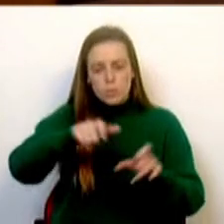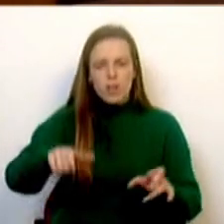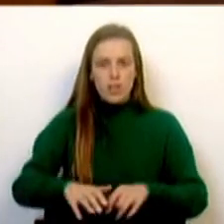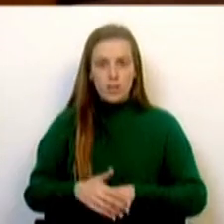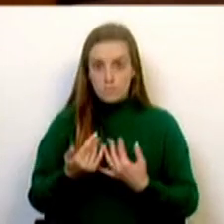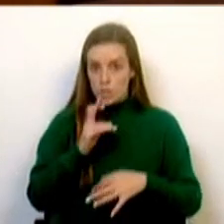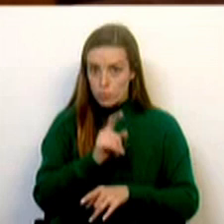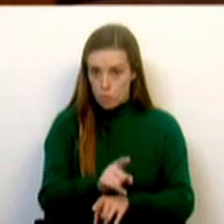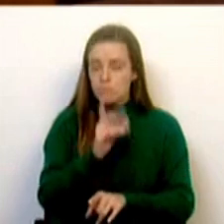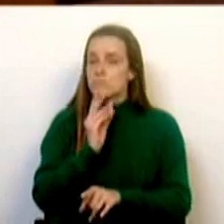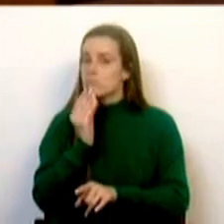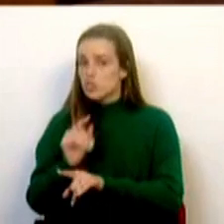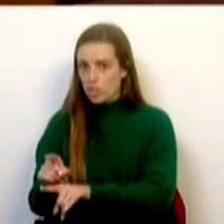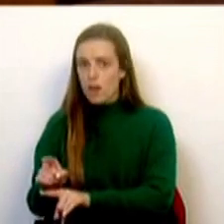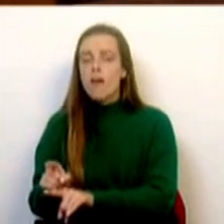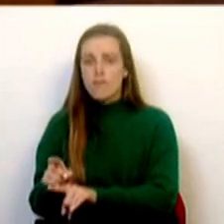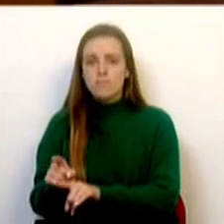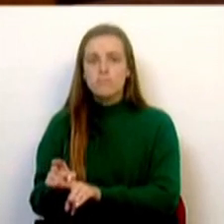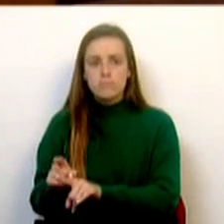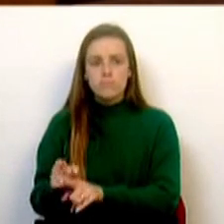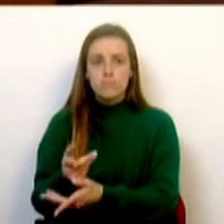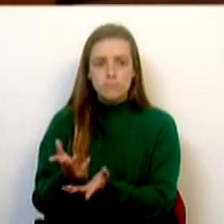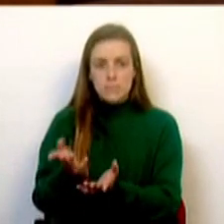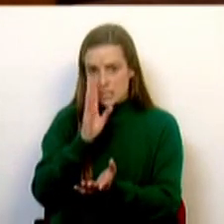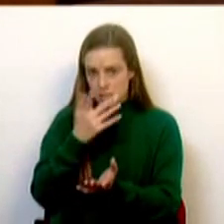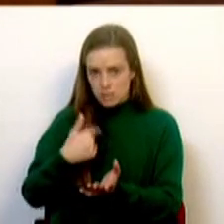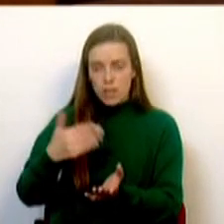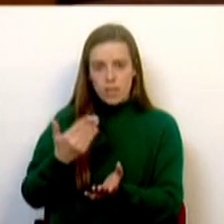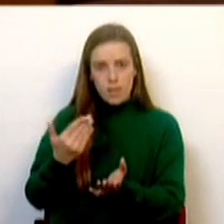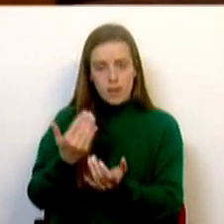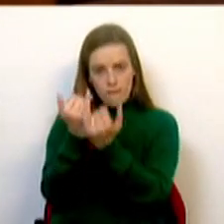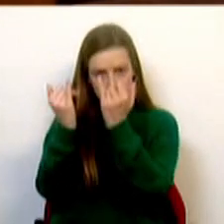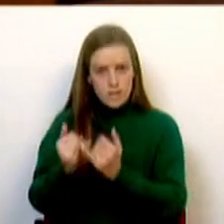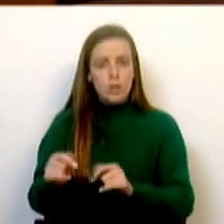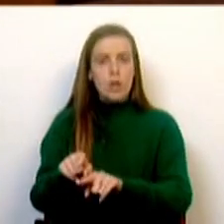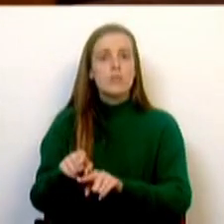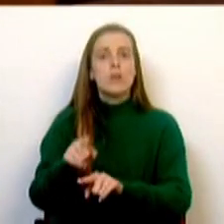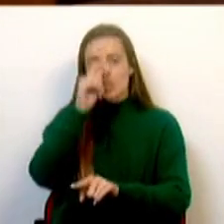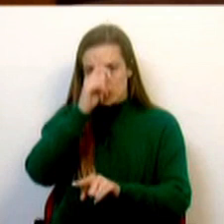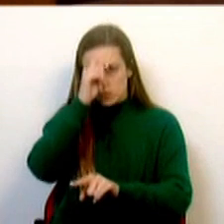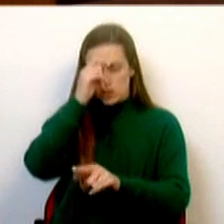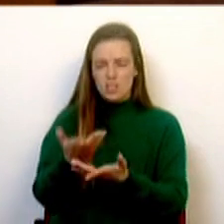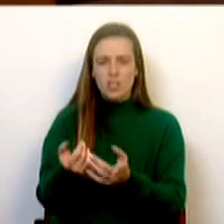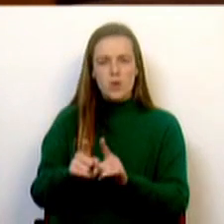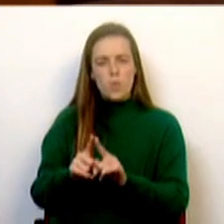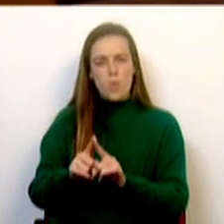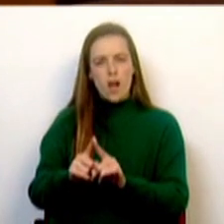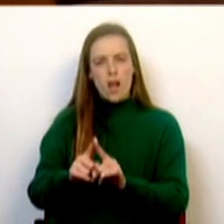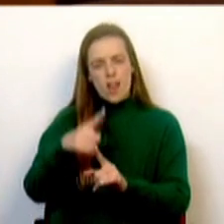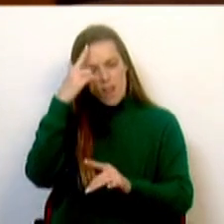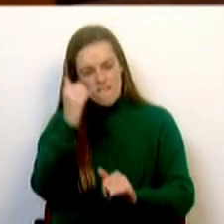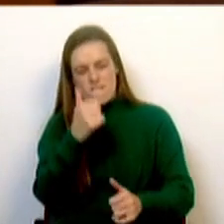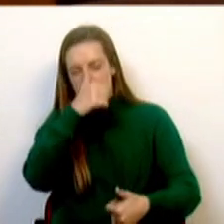a resposta de Israel, legítima se respeitasse o direito internacional, transformou-se numa reação de vingança,